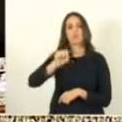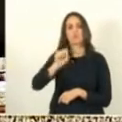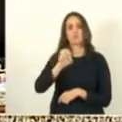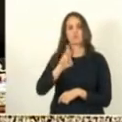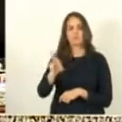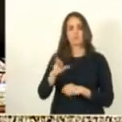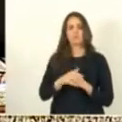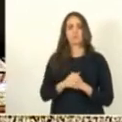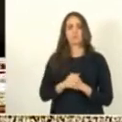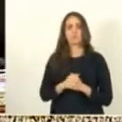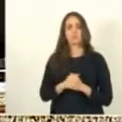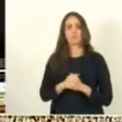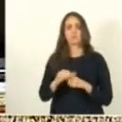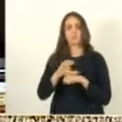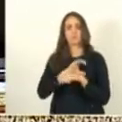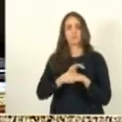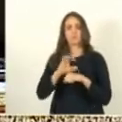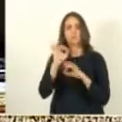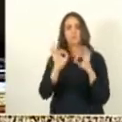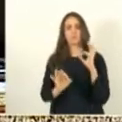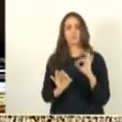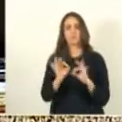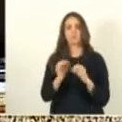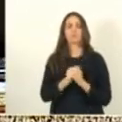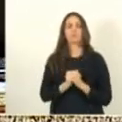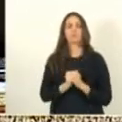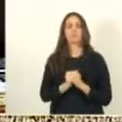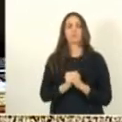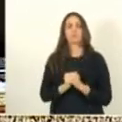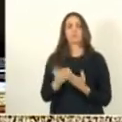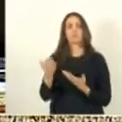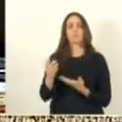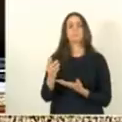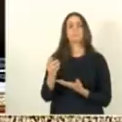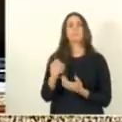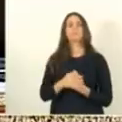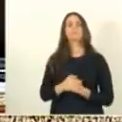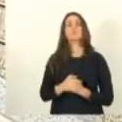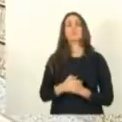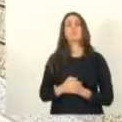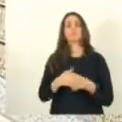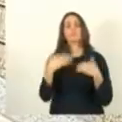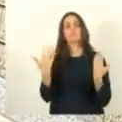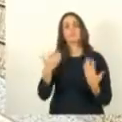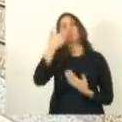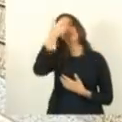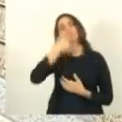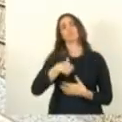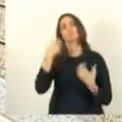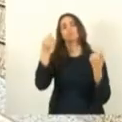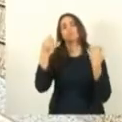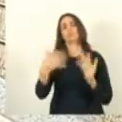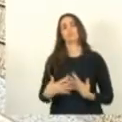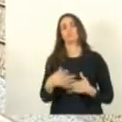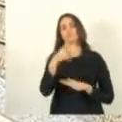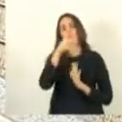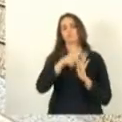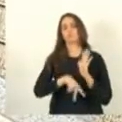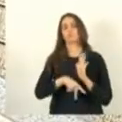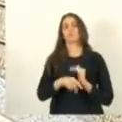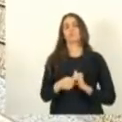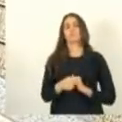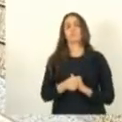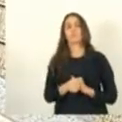nesse momento a Comissão de Constituição e Justiça, deputado Fabrício Gandini. Senhor presidente, a matéria, vou avocar a matéria. A